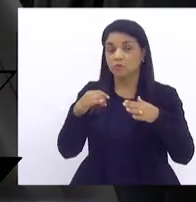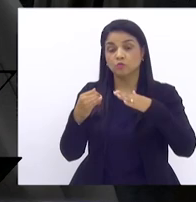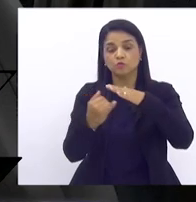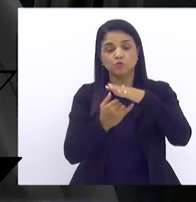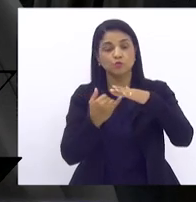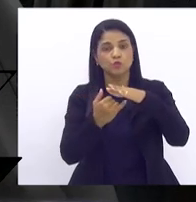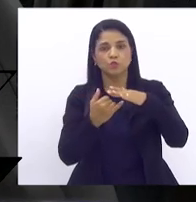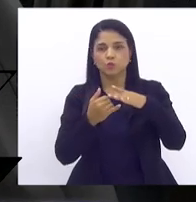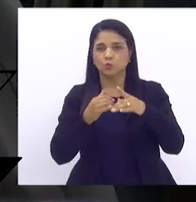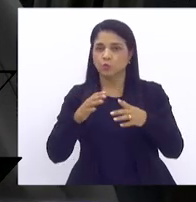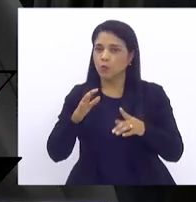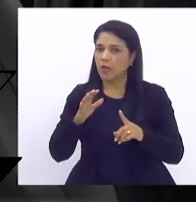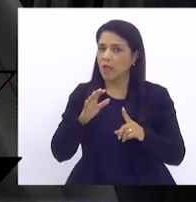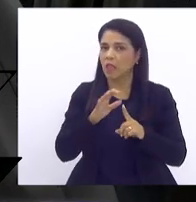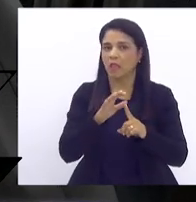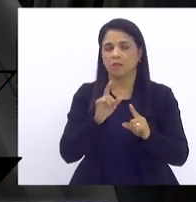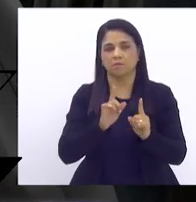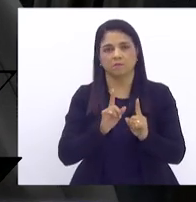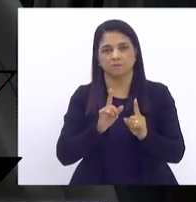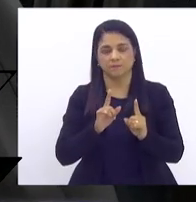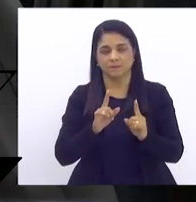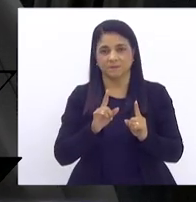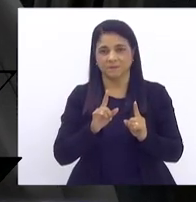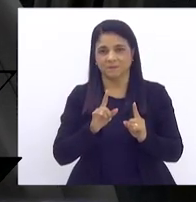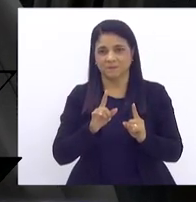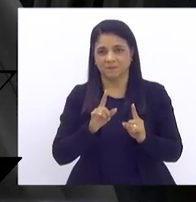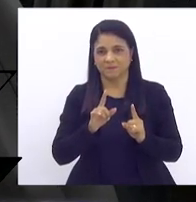intervenção. Porque